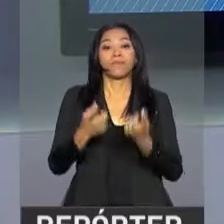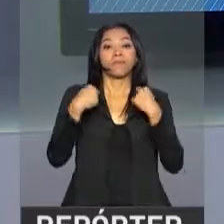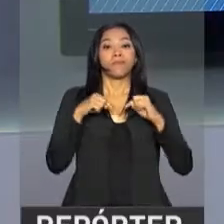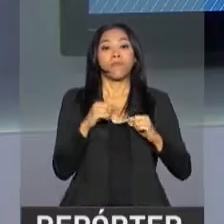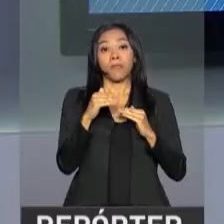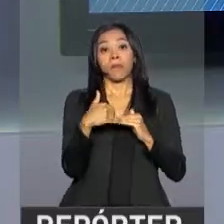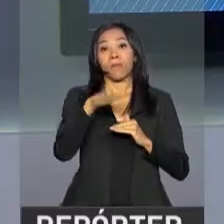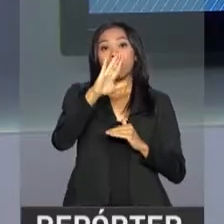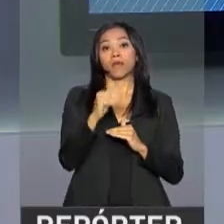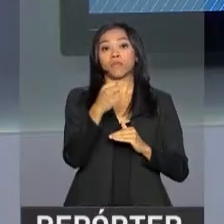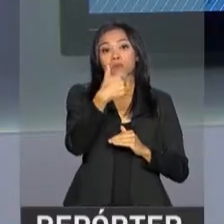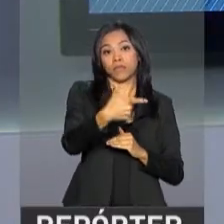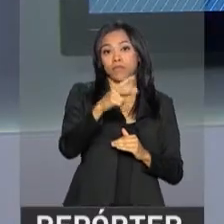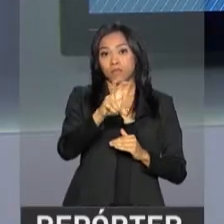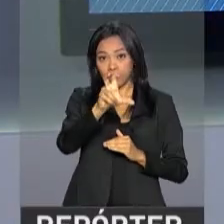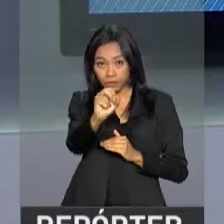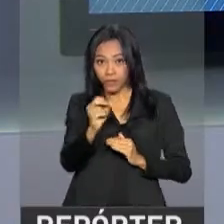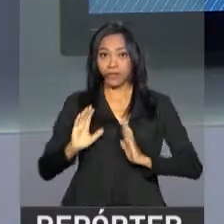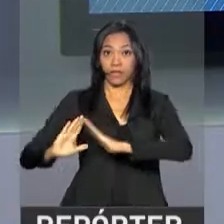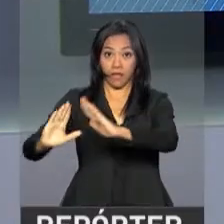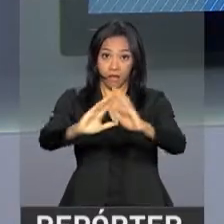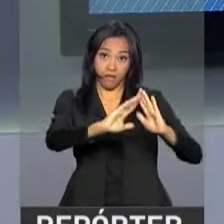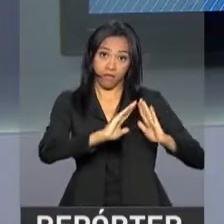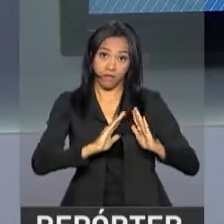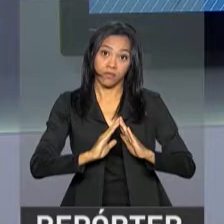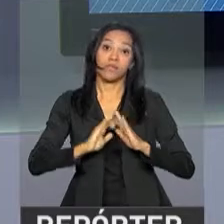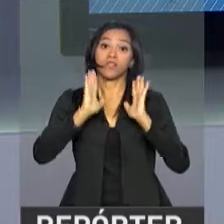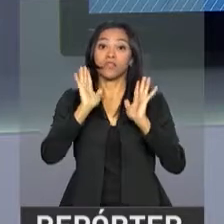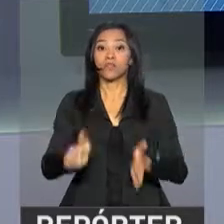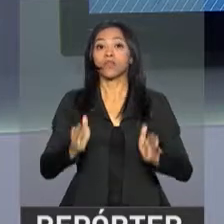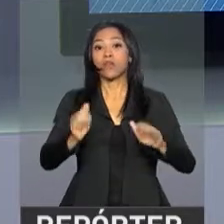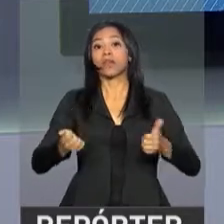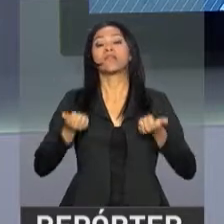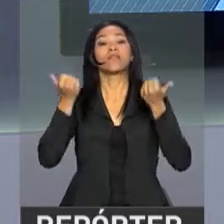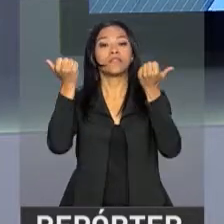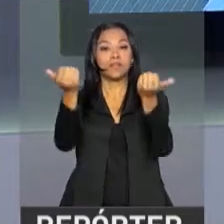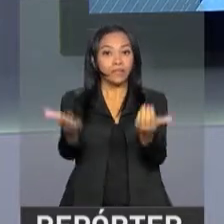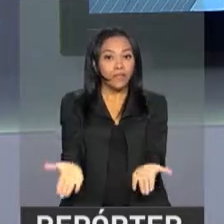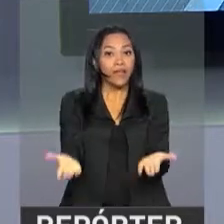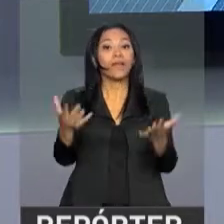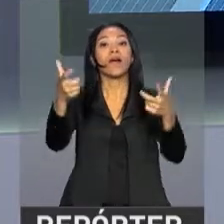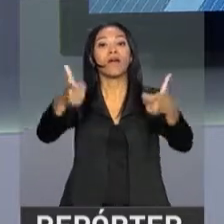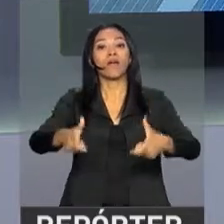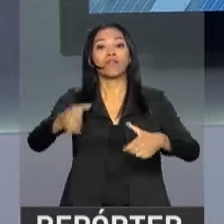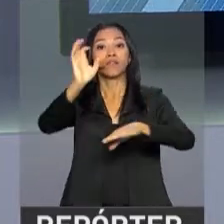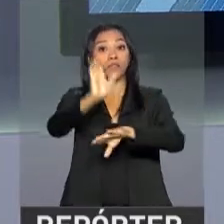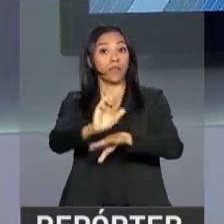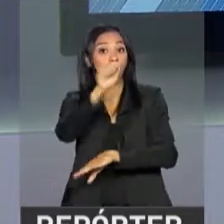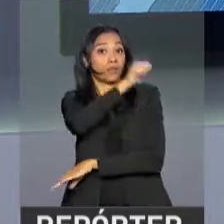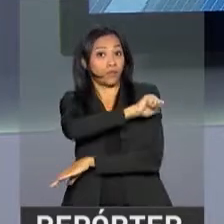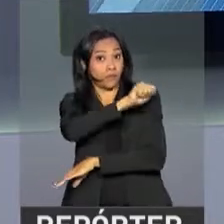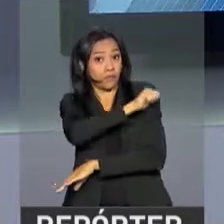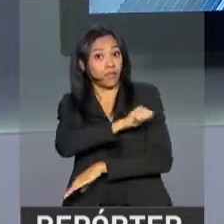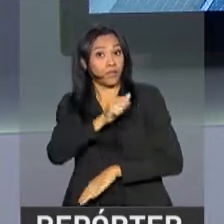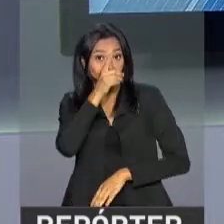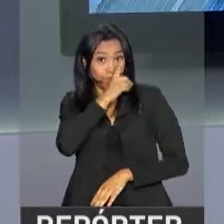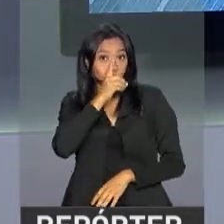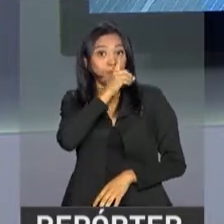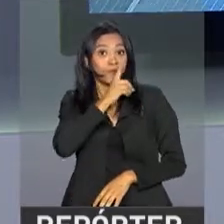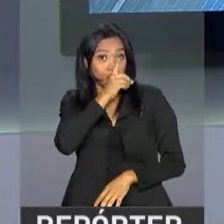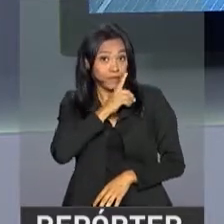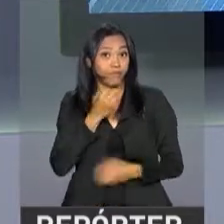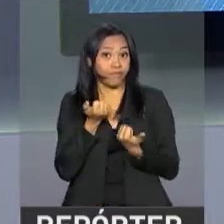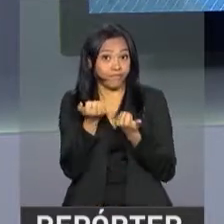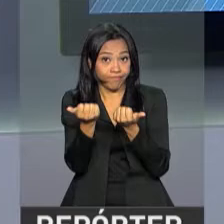250 moradias do minha casa minha vida foram entregues à população de nova iguaçu no rio de janeiro neste domingo o